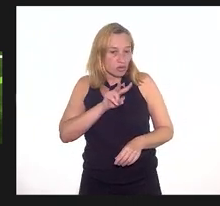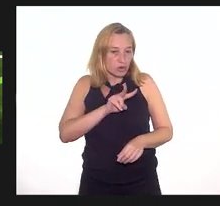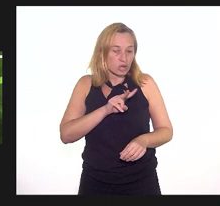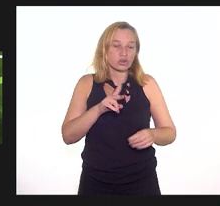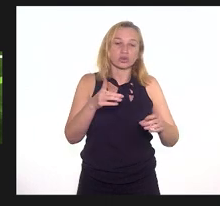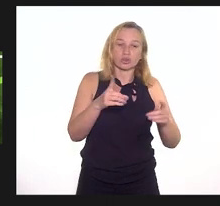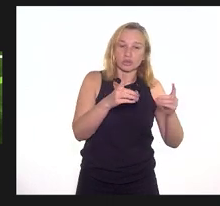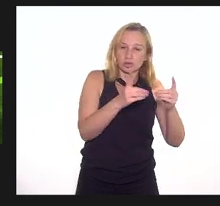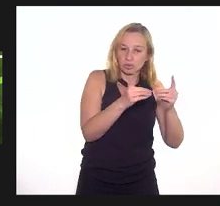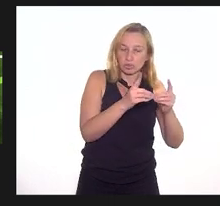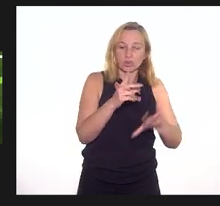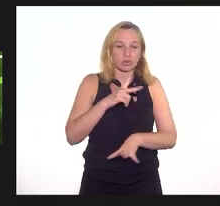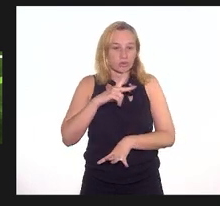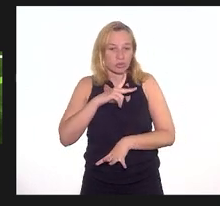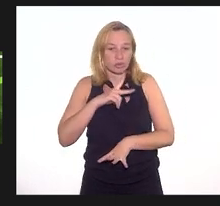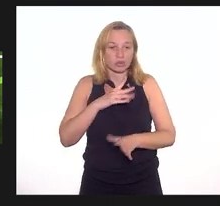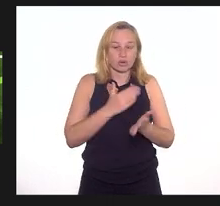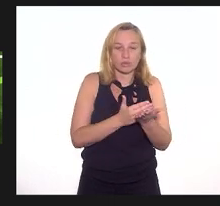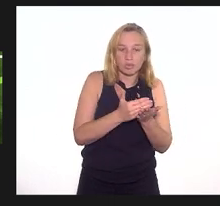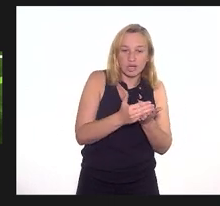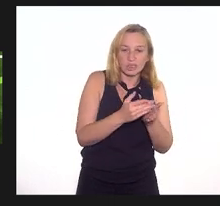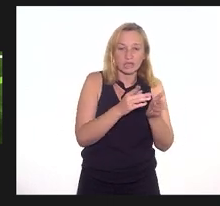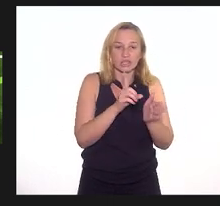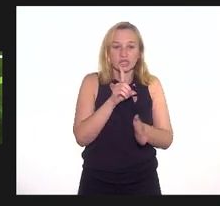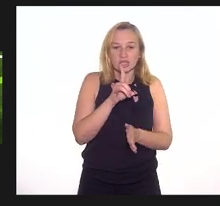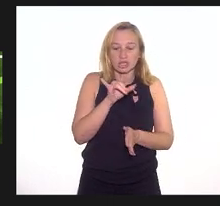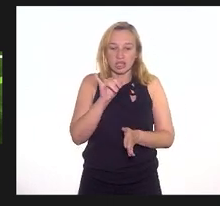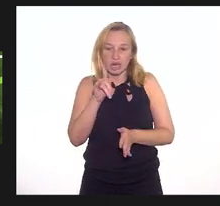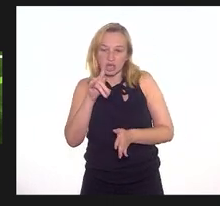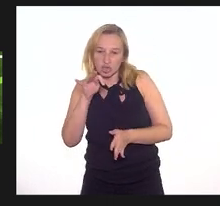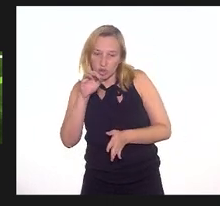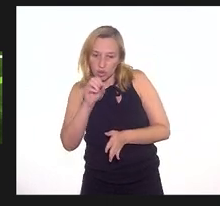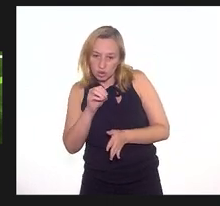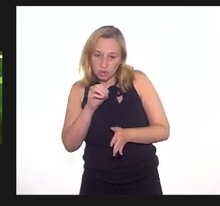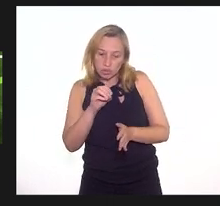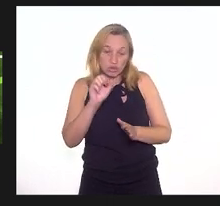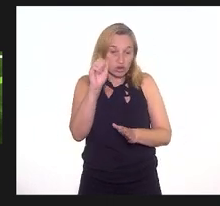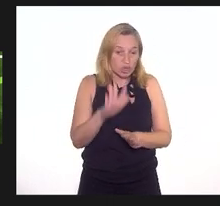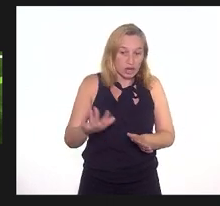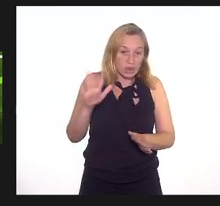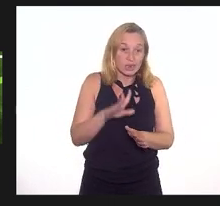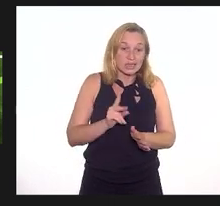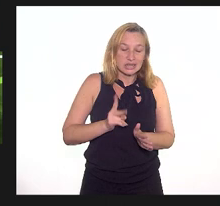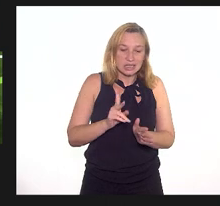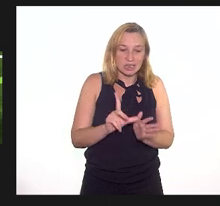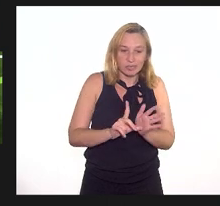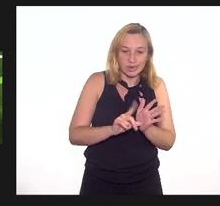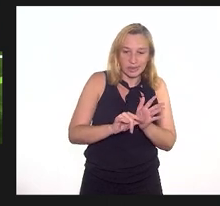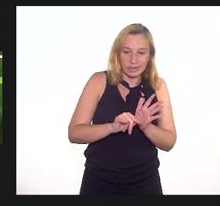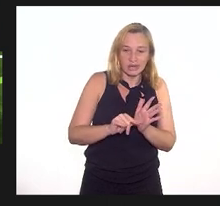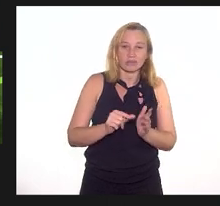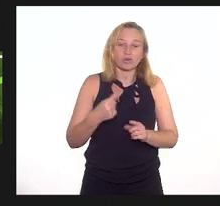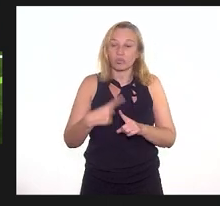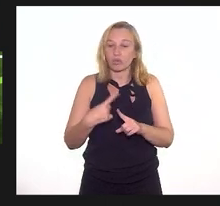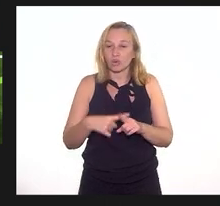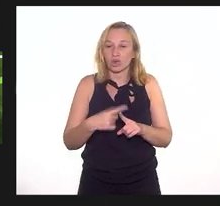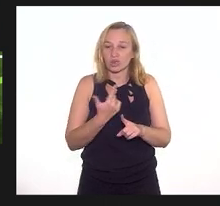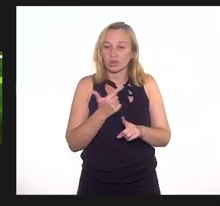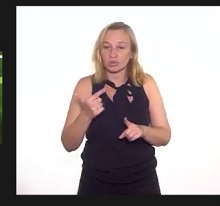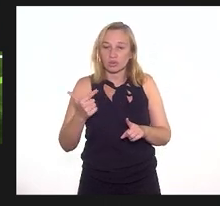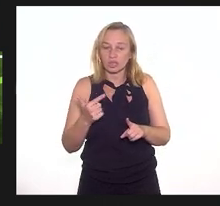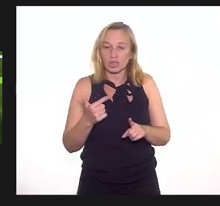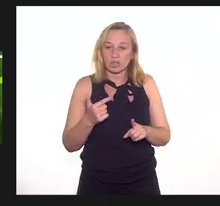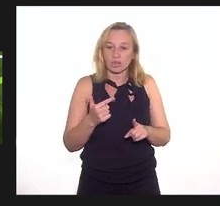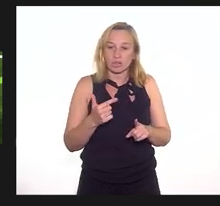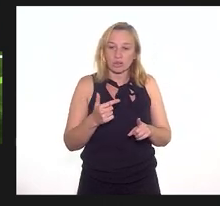próprios pacientes, começa no diagnóstico. O diagnóstico, de uma forma geral, é sempre atrasado, porque a gente não tem a suspeita